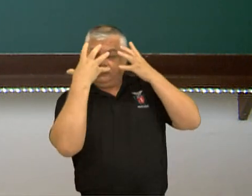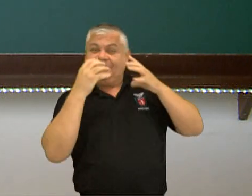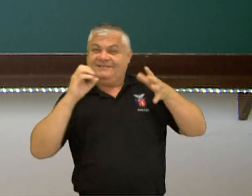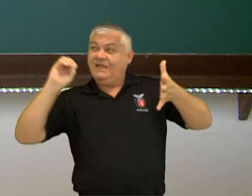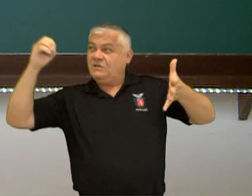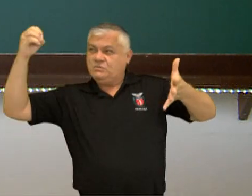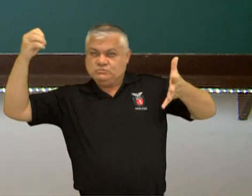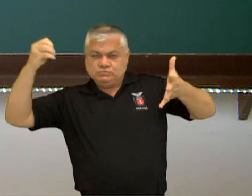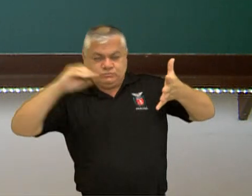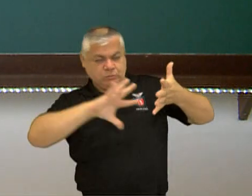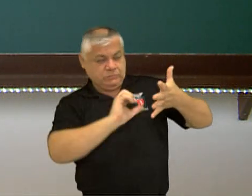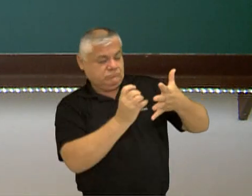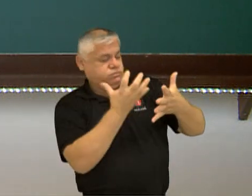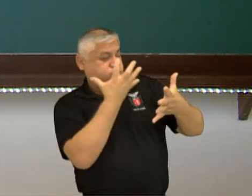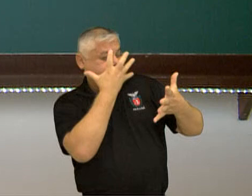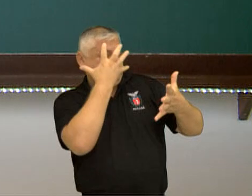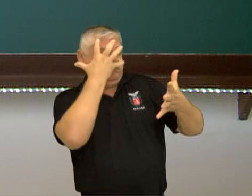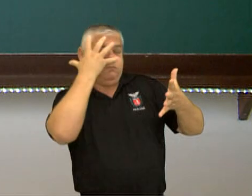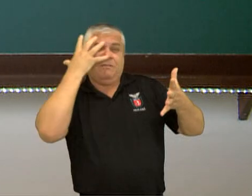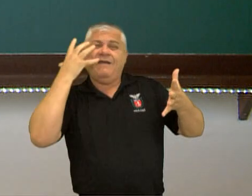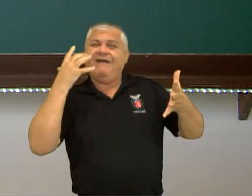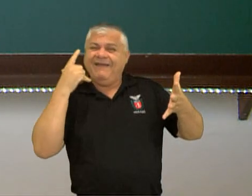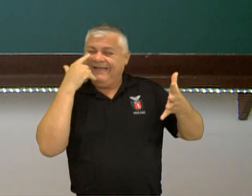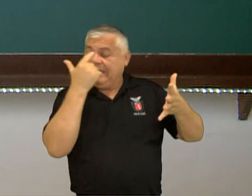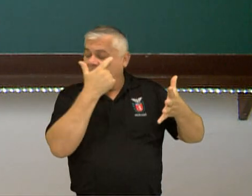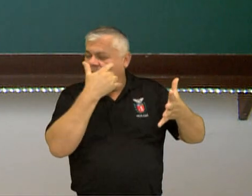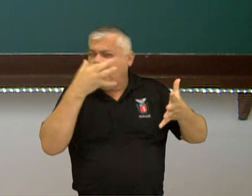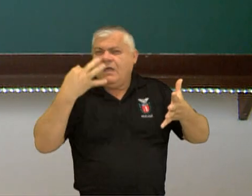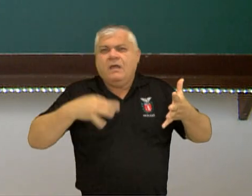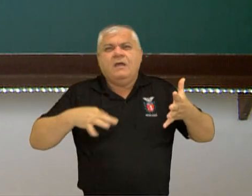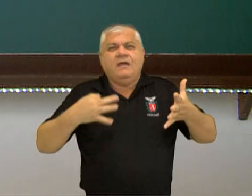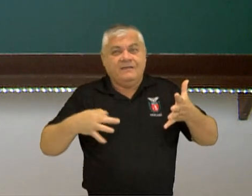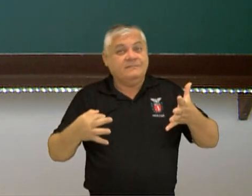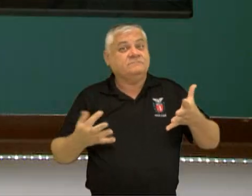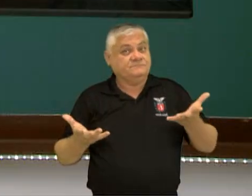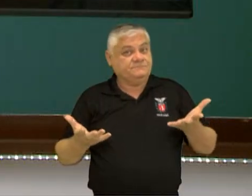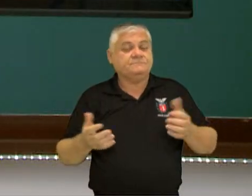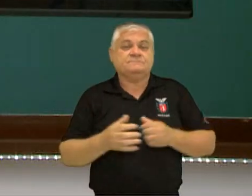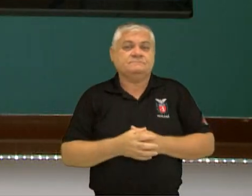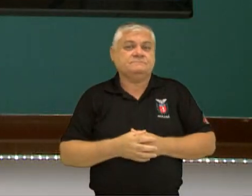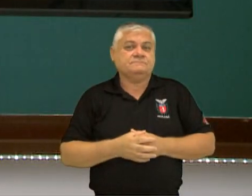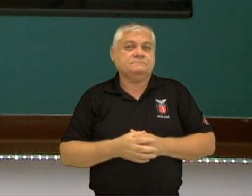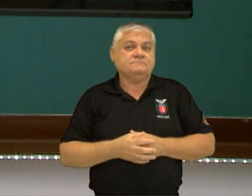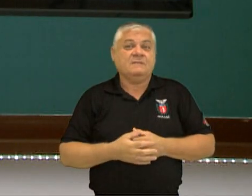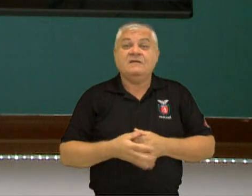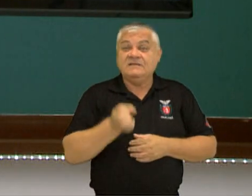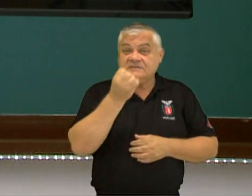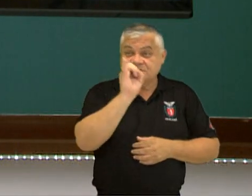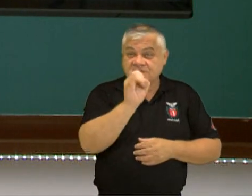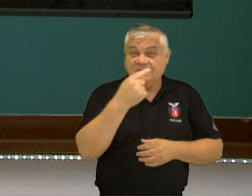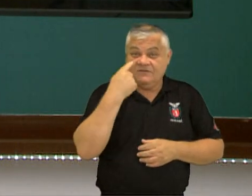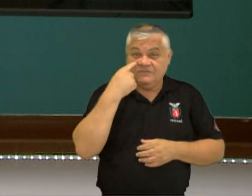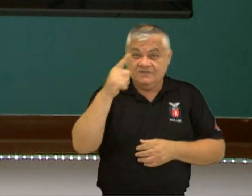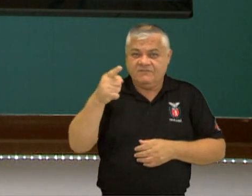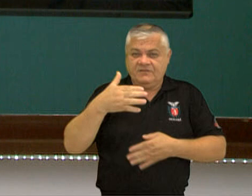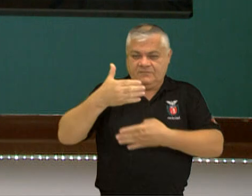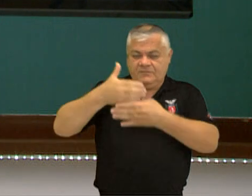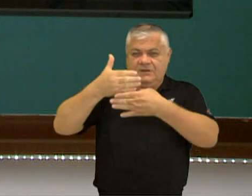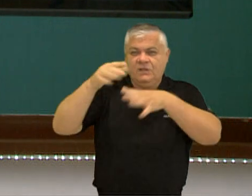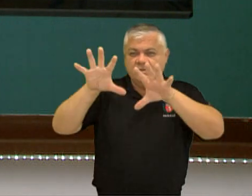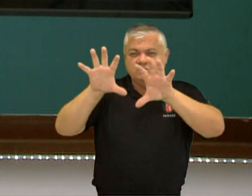parede e ser refletida, uma grande parte dessa radiação vai ser refletida. Agora, se você olhar para uma parede